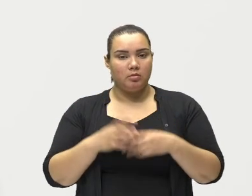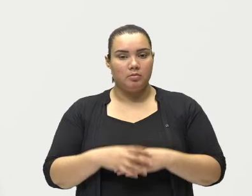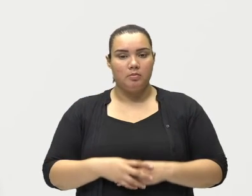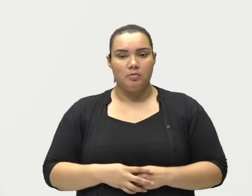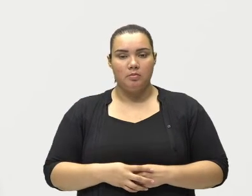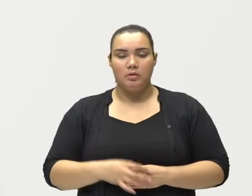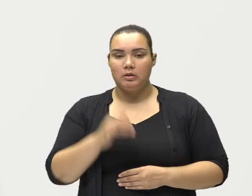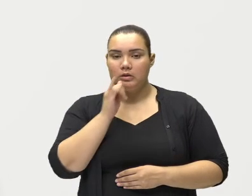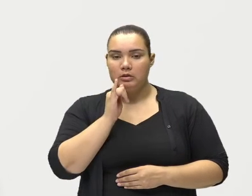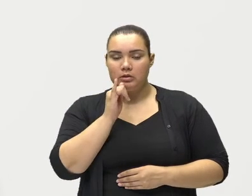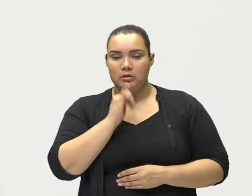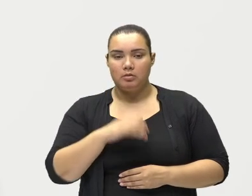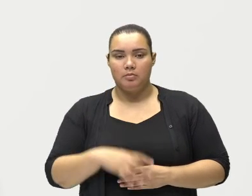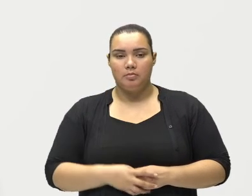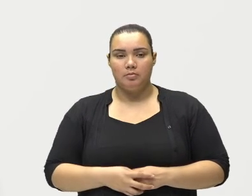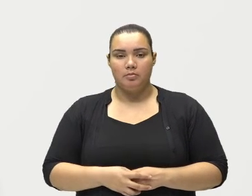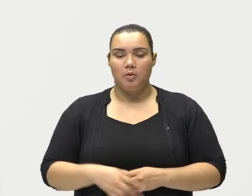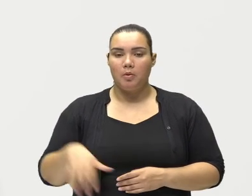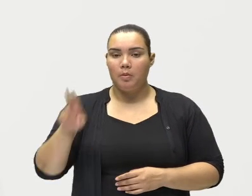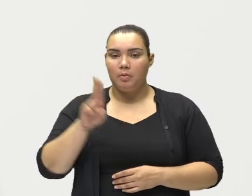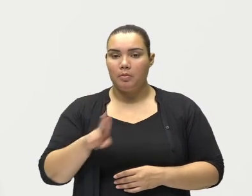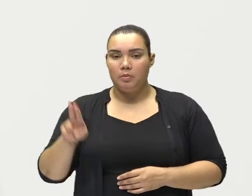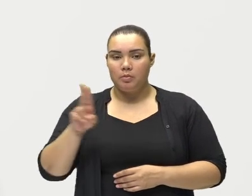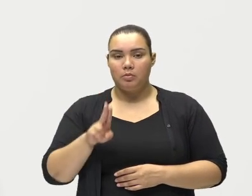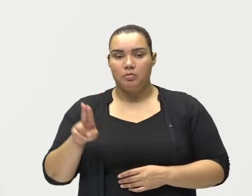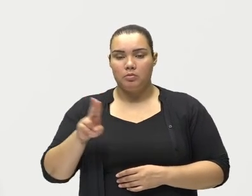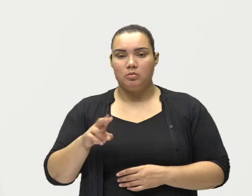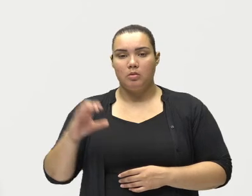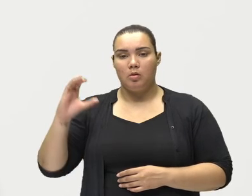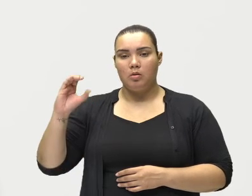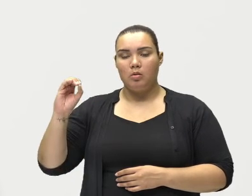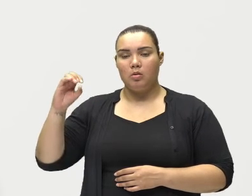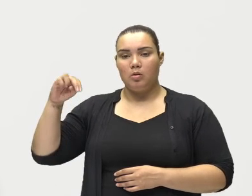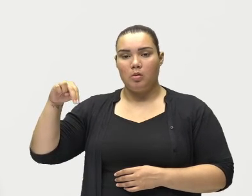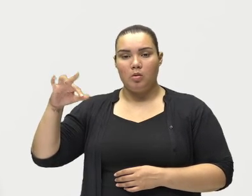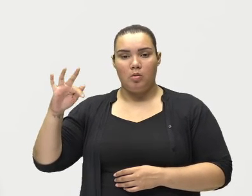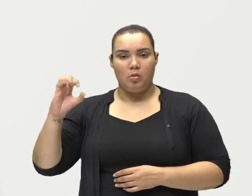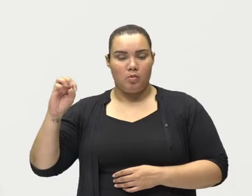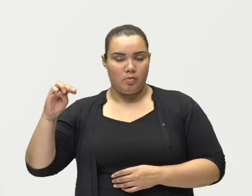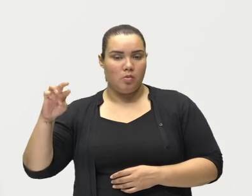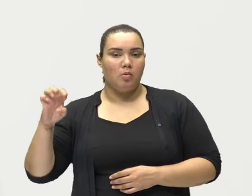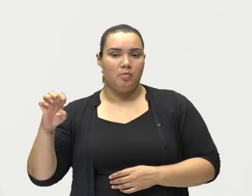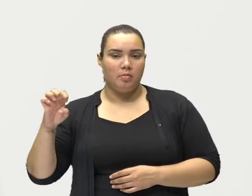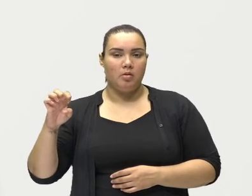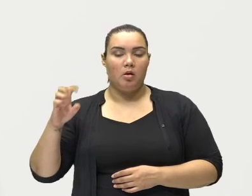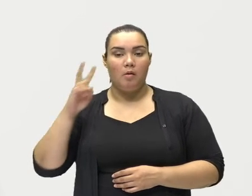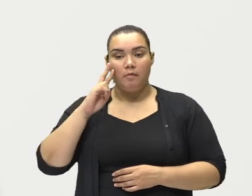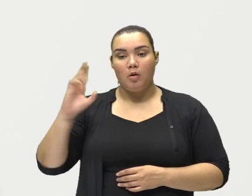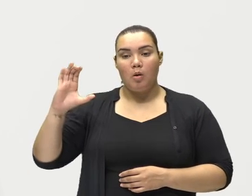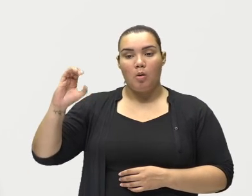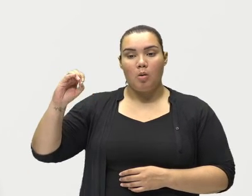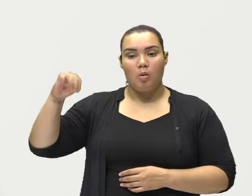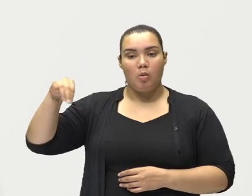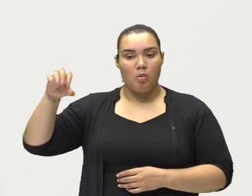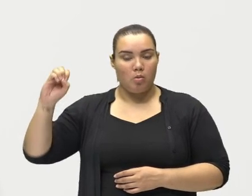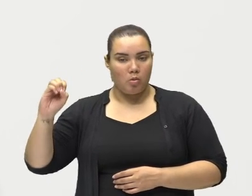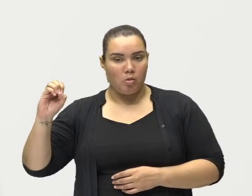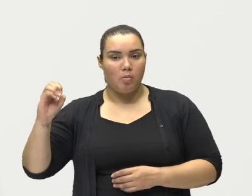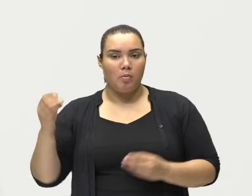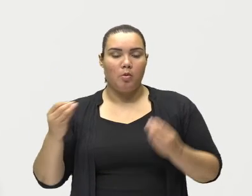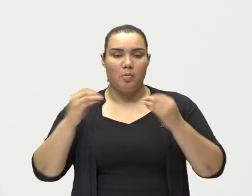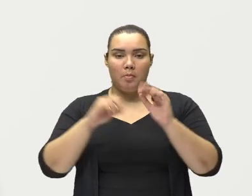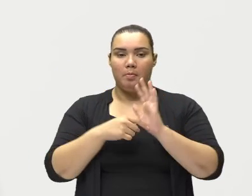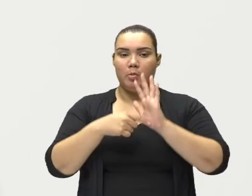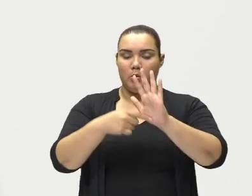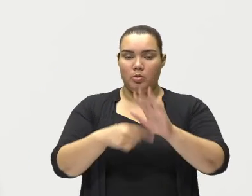o exemplo. Vamos utilizar. Tava o conforme. Notem como o como ele também vai trazer conformidade